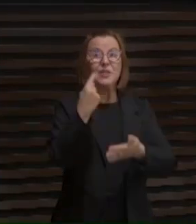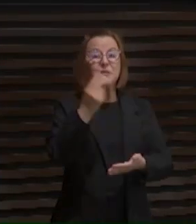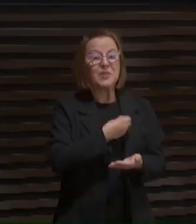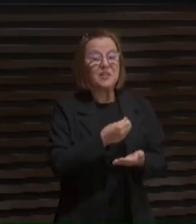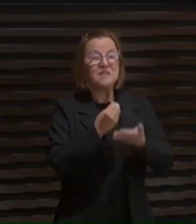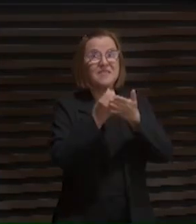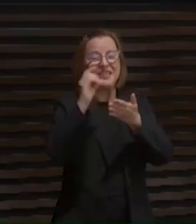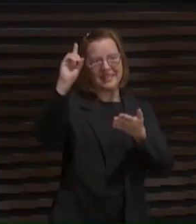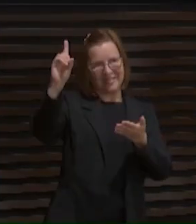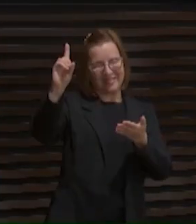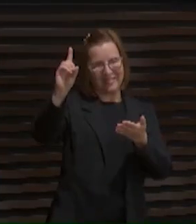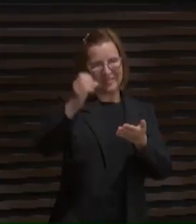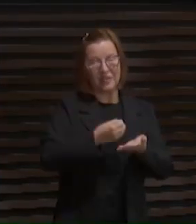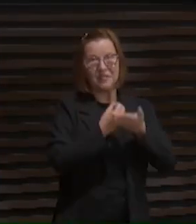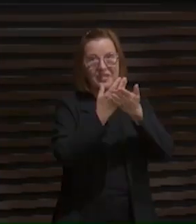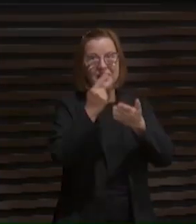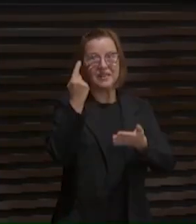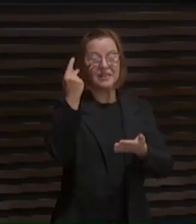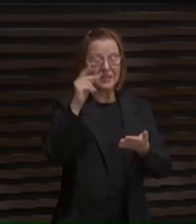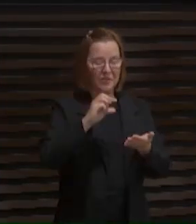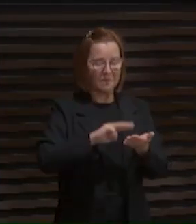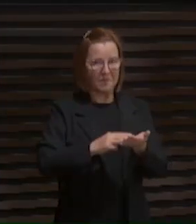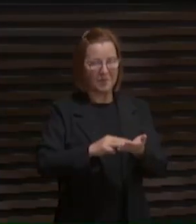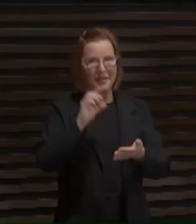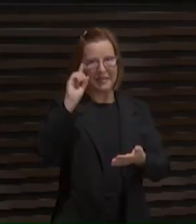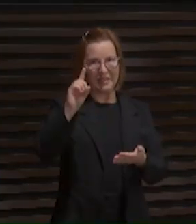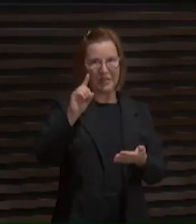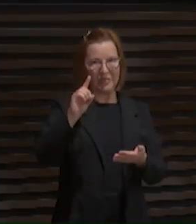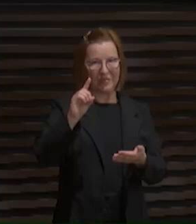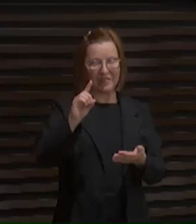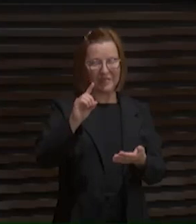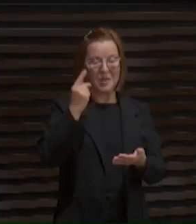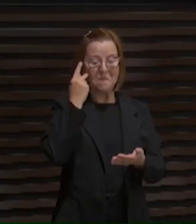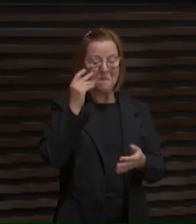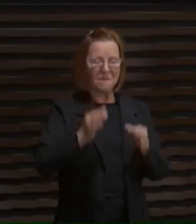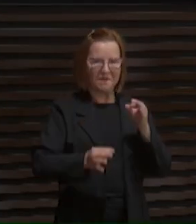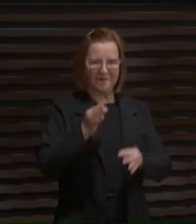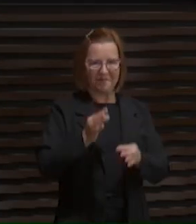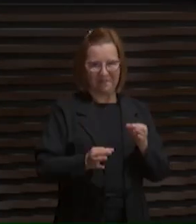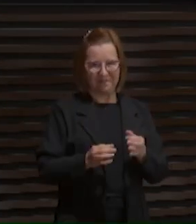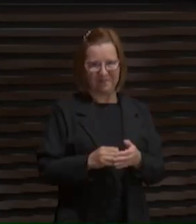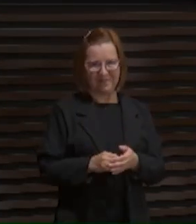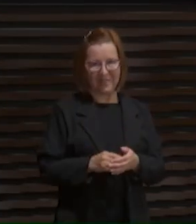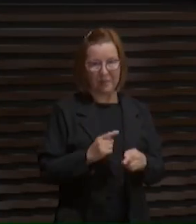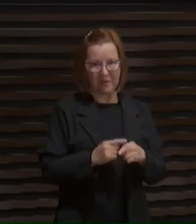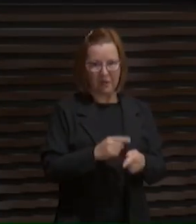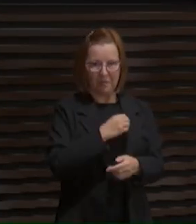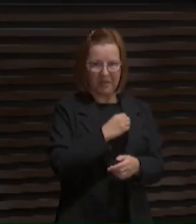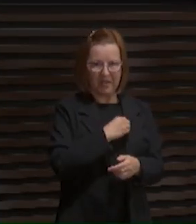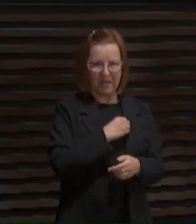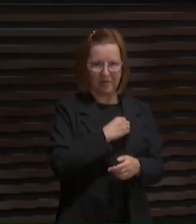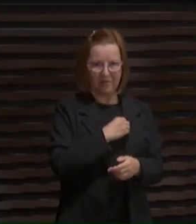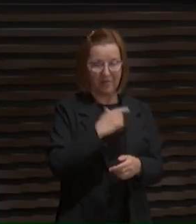e ofereçam os seus membros a Deus como instrumentos de justiça. Porque o pecado